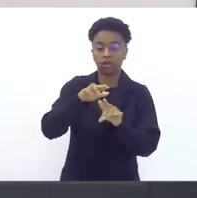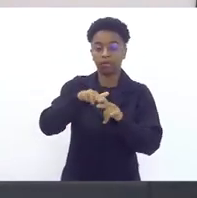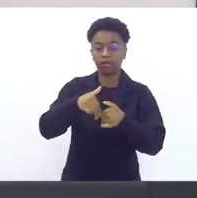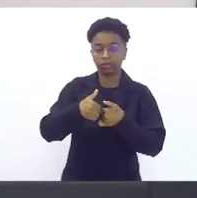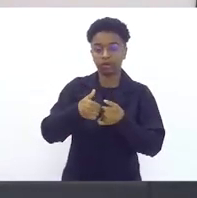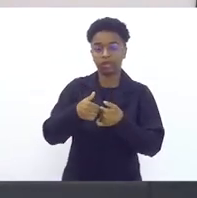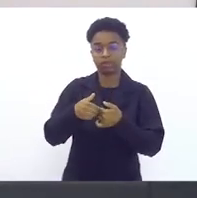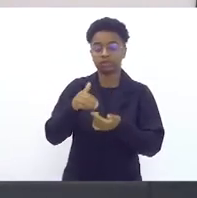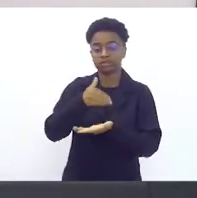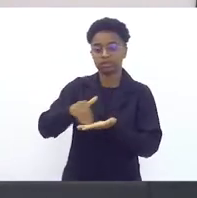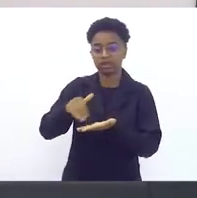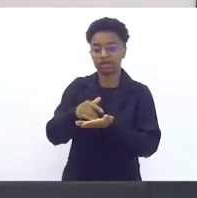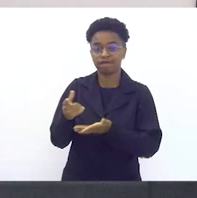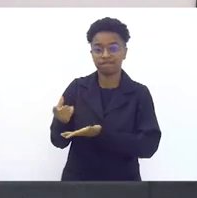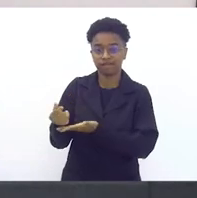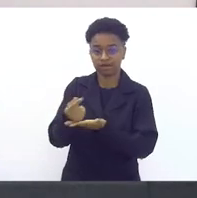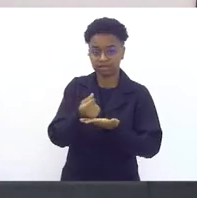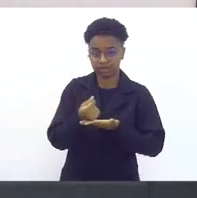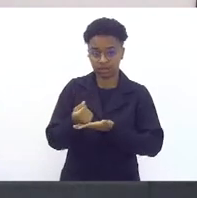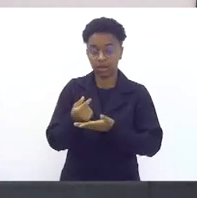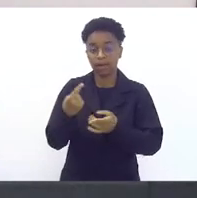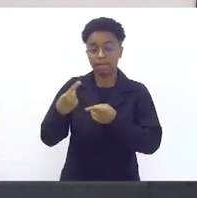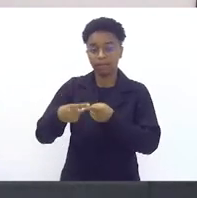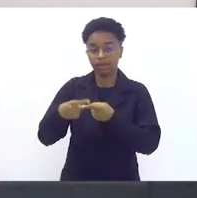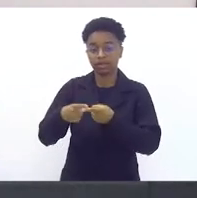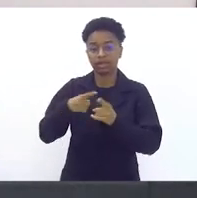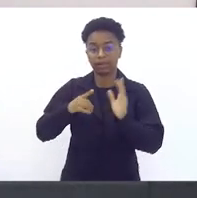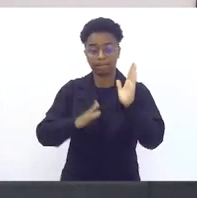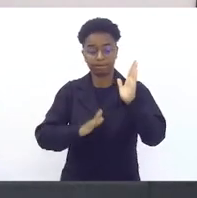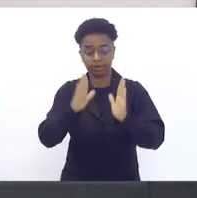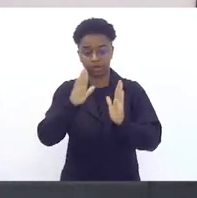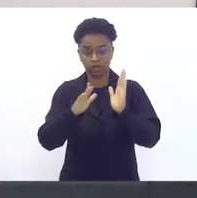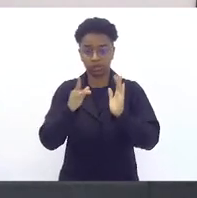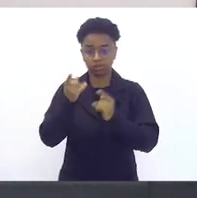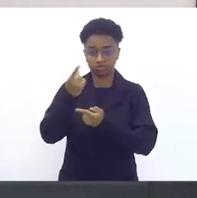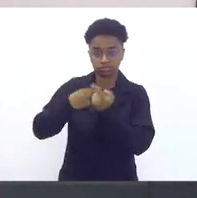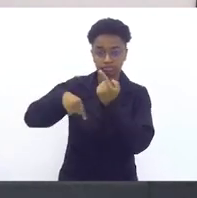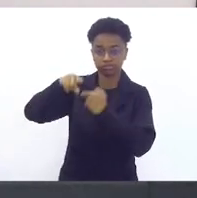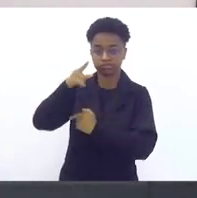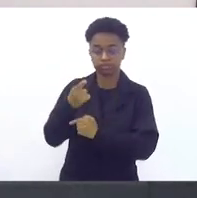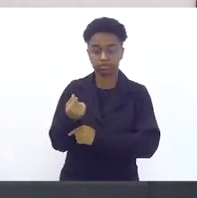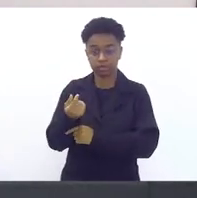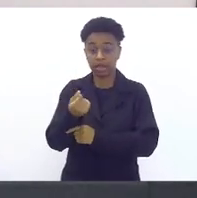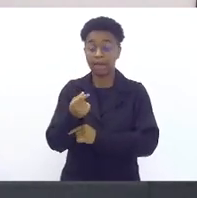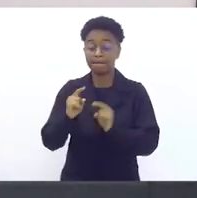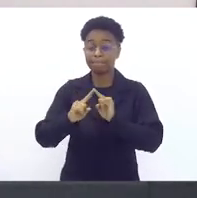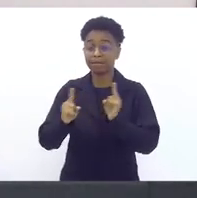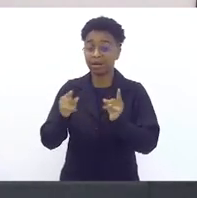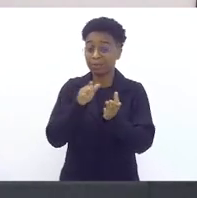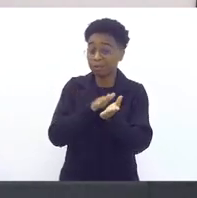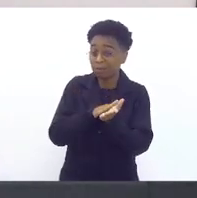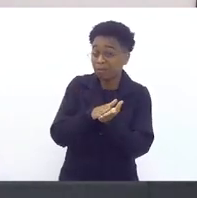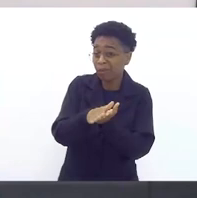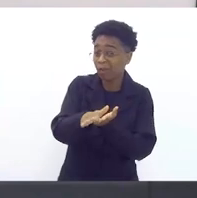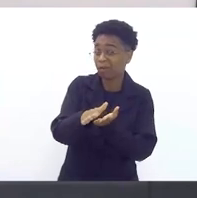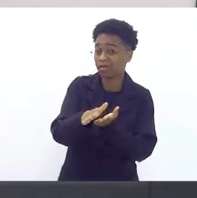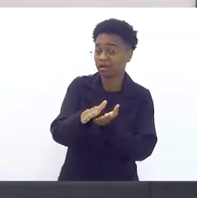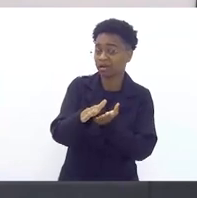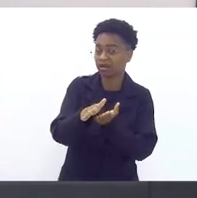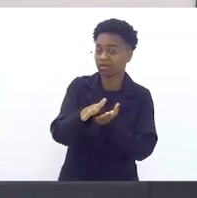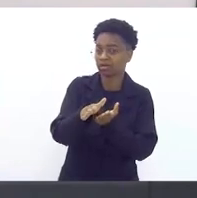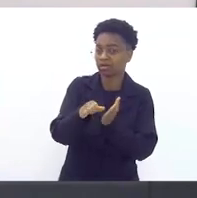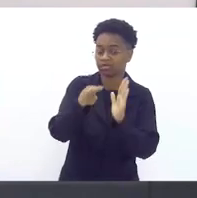Secretaria de Fazenda por conta do regime de recuperação fiscal. Agora, publicar a